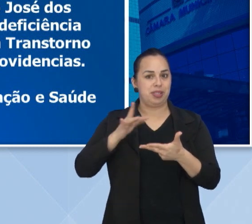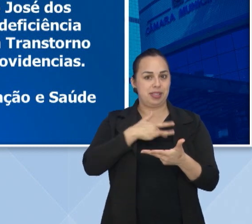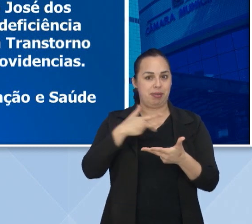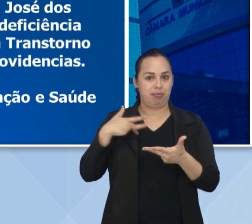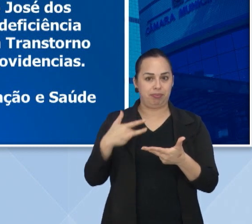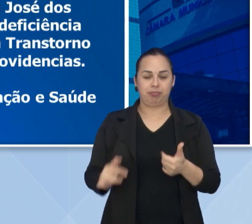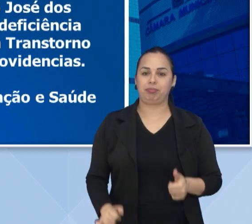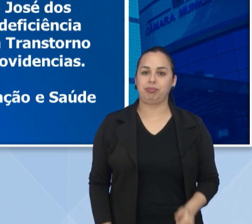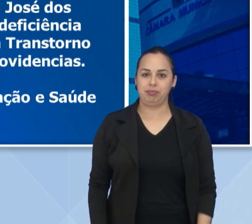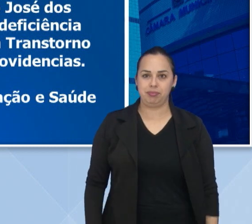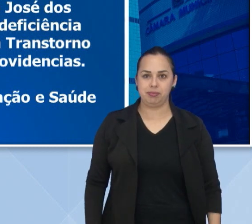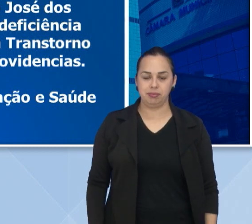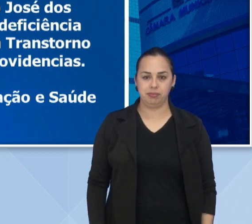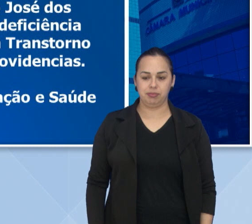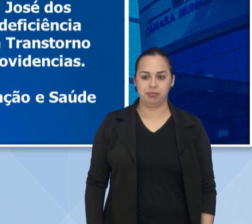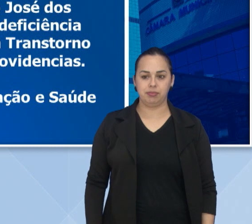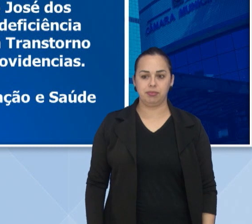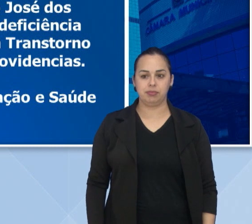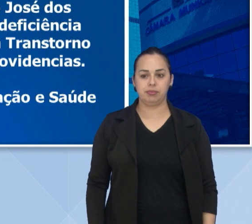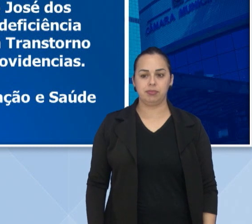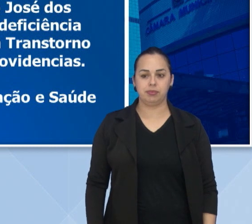Saúde.